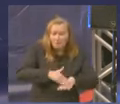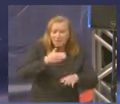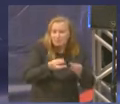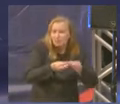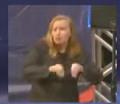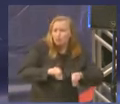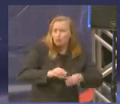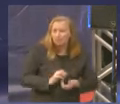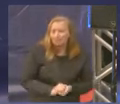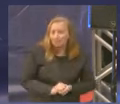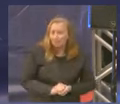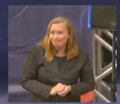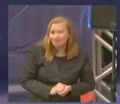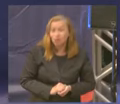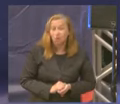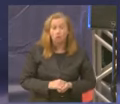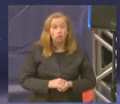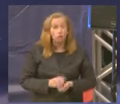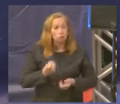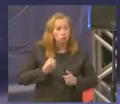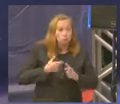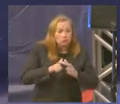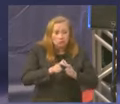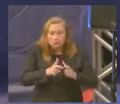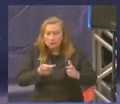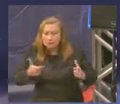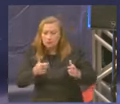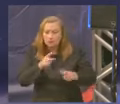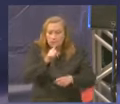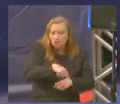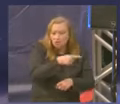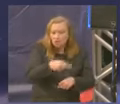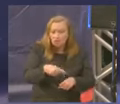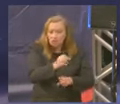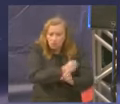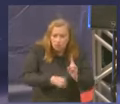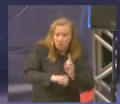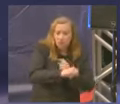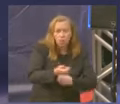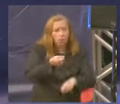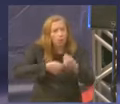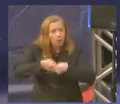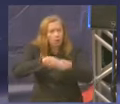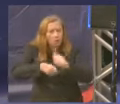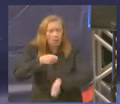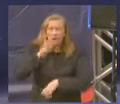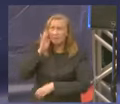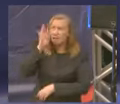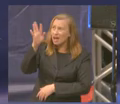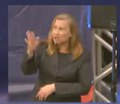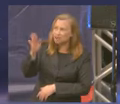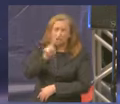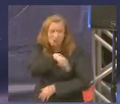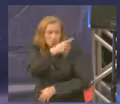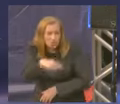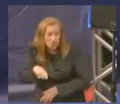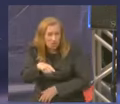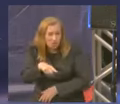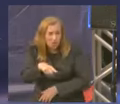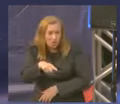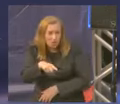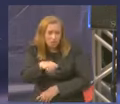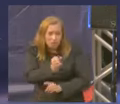precarização? Aumentarão a exclusão social e econômica? Imagina aumentar a exclusão